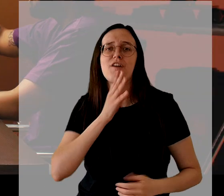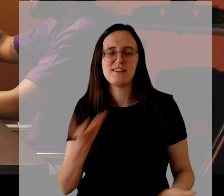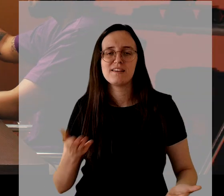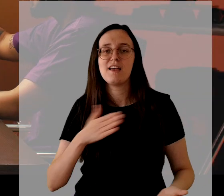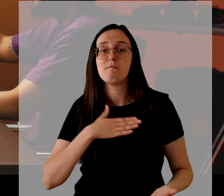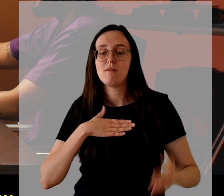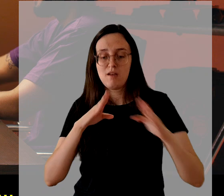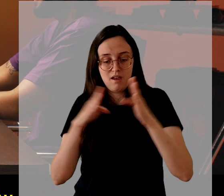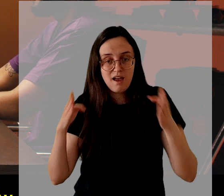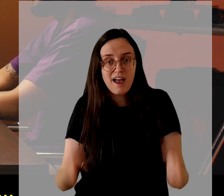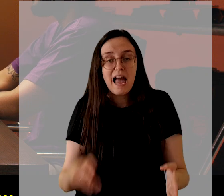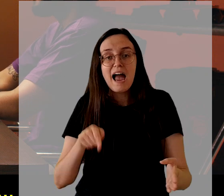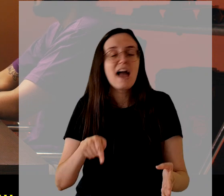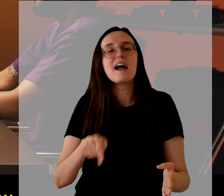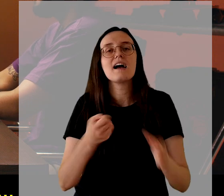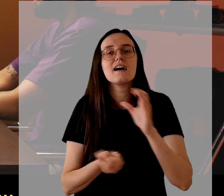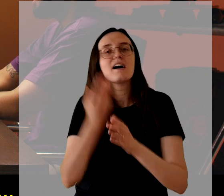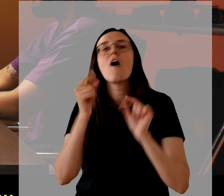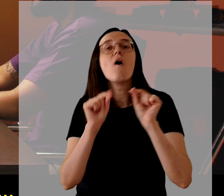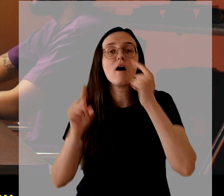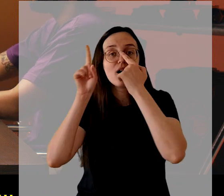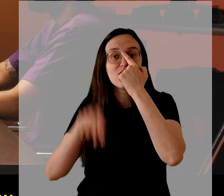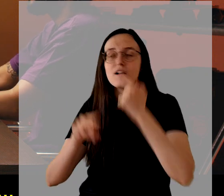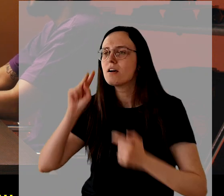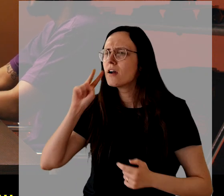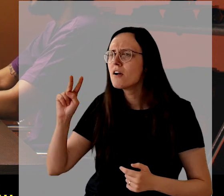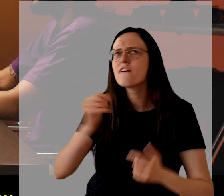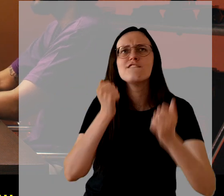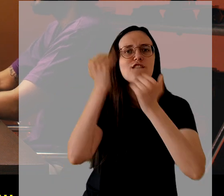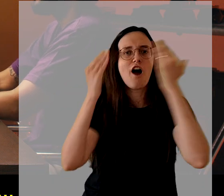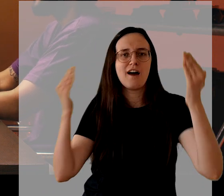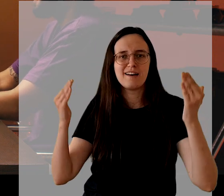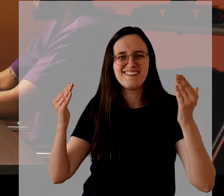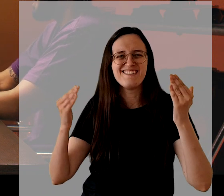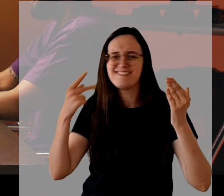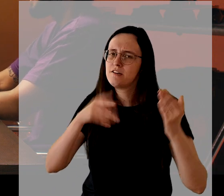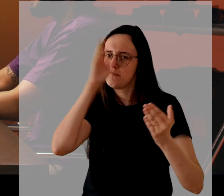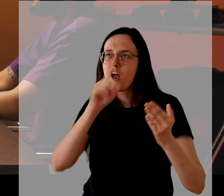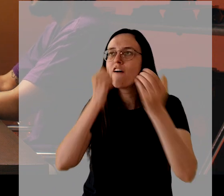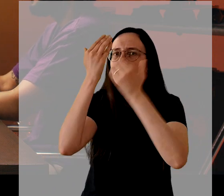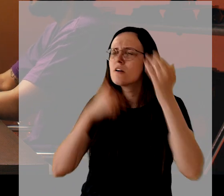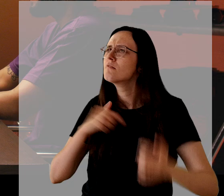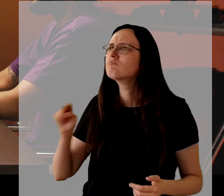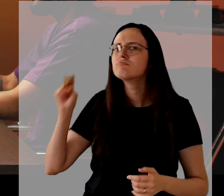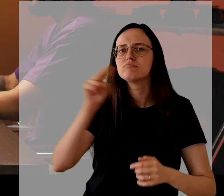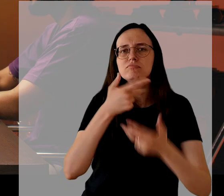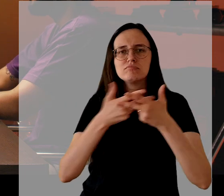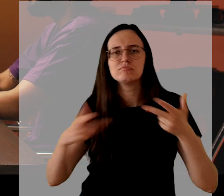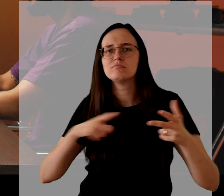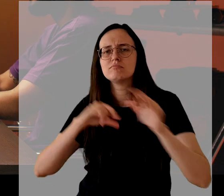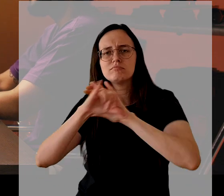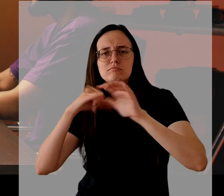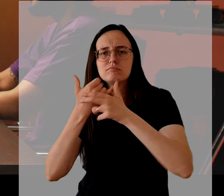meu carrinho mesmo, a ideia surge de olhar os gringos lá nos canais de marcas,